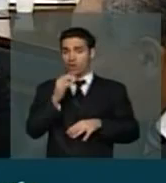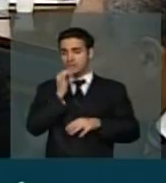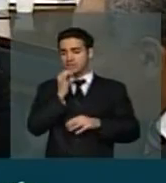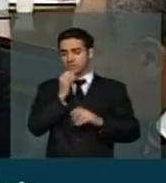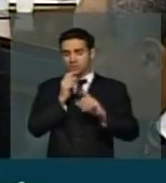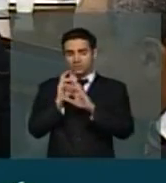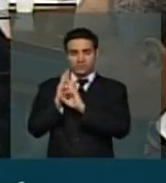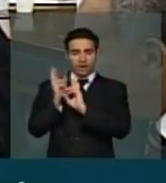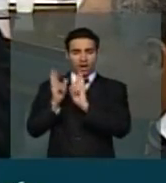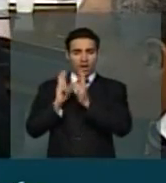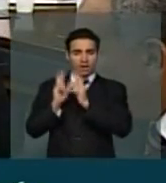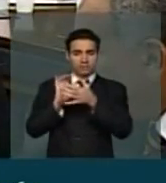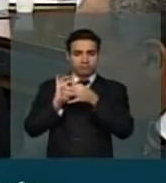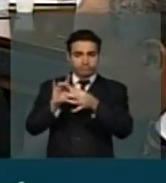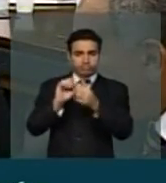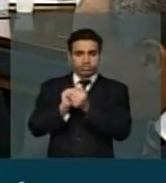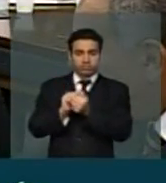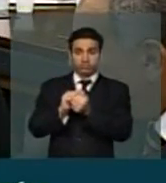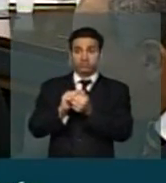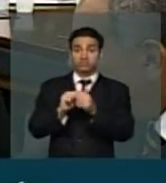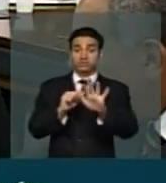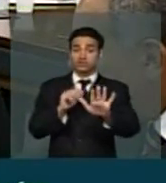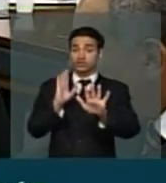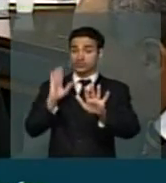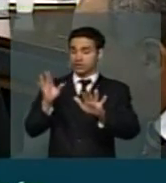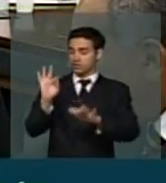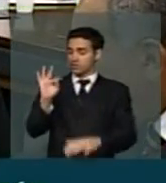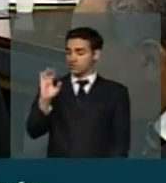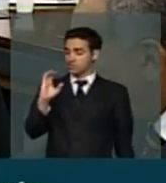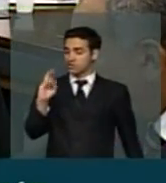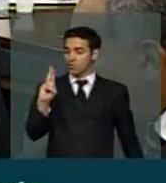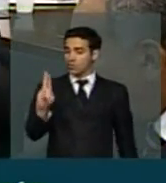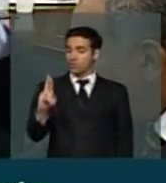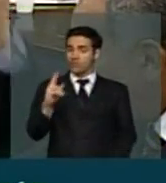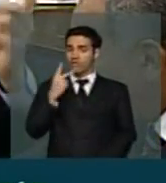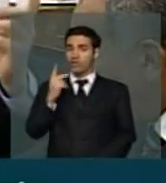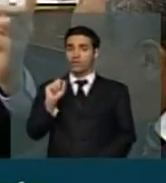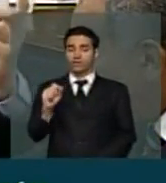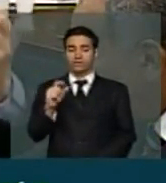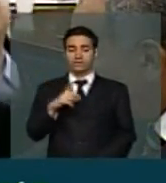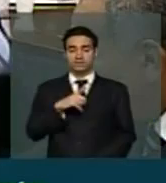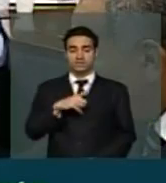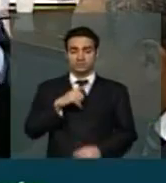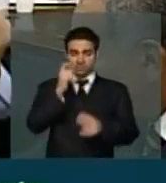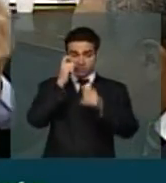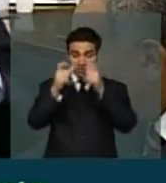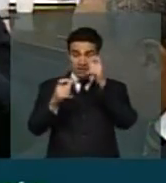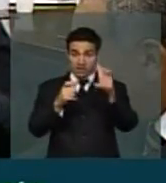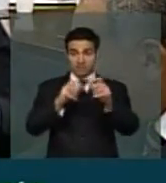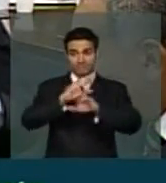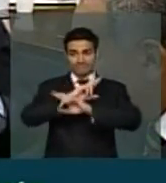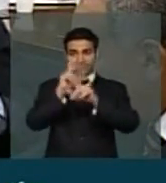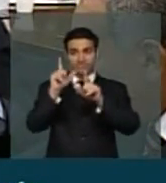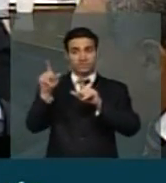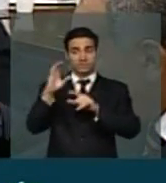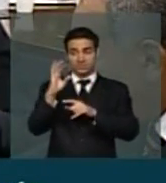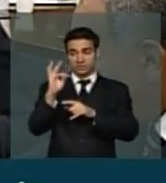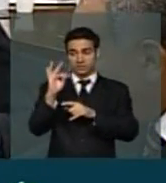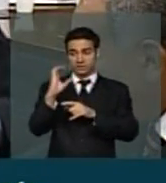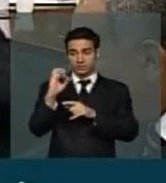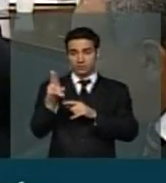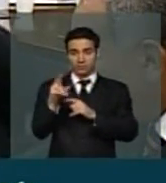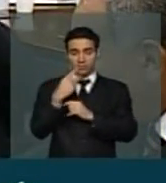muito próxima e que, conforme o Tribunal de Contas da União disse, os interesses, isso foi o Tribunal de Contas da